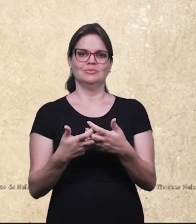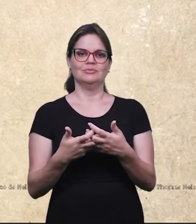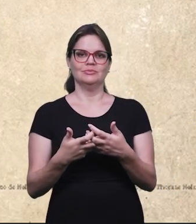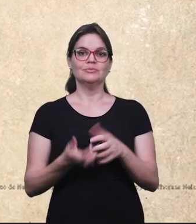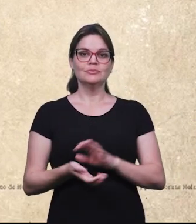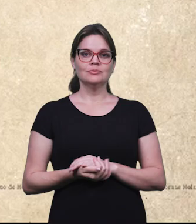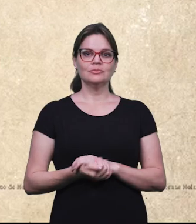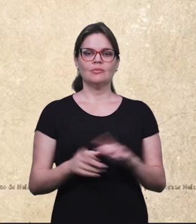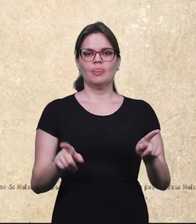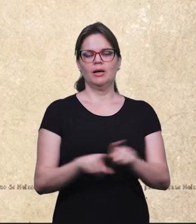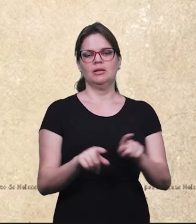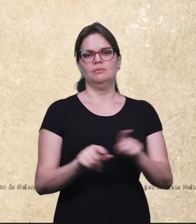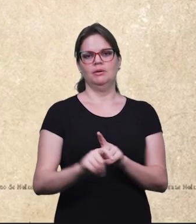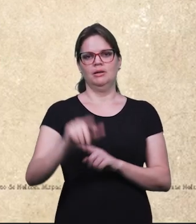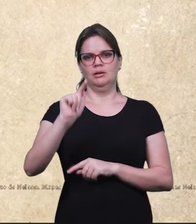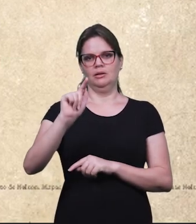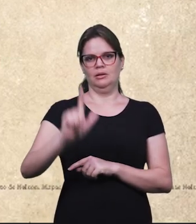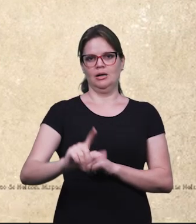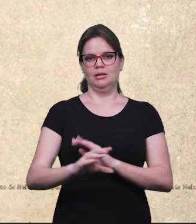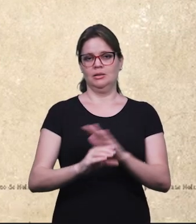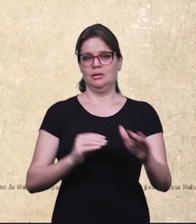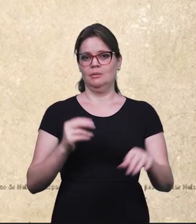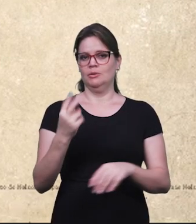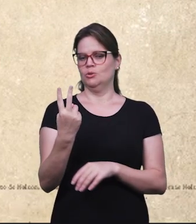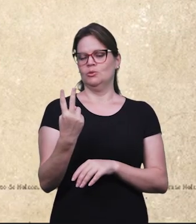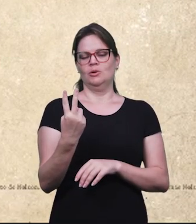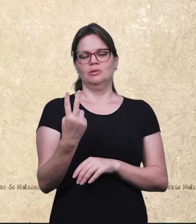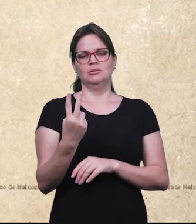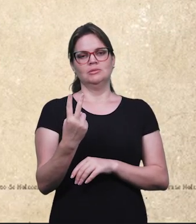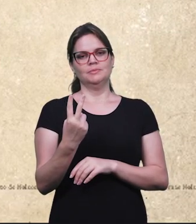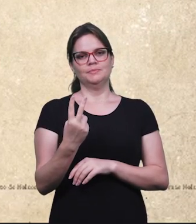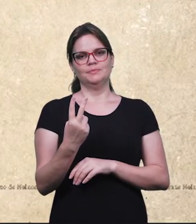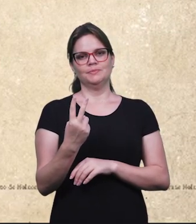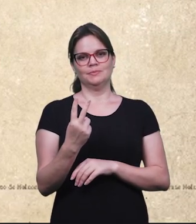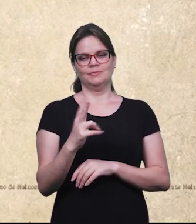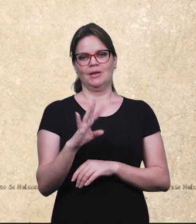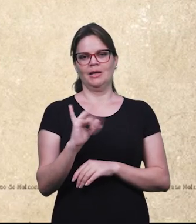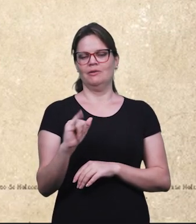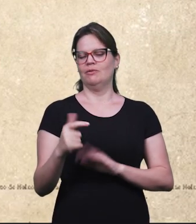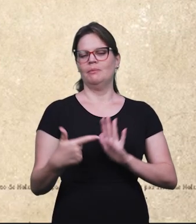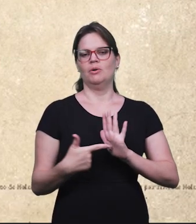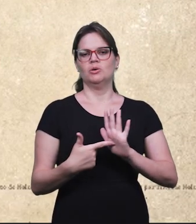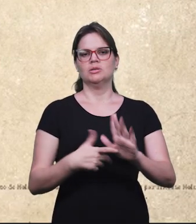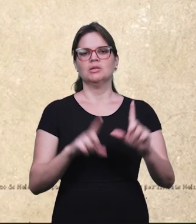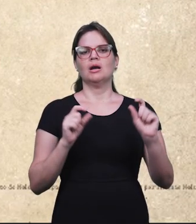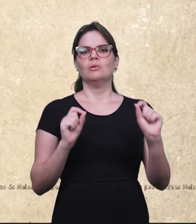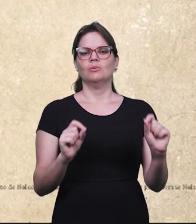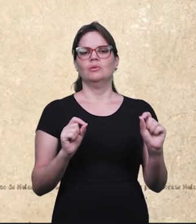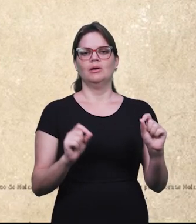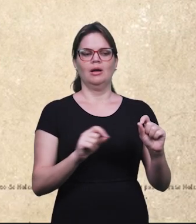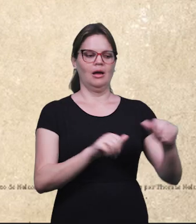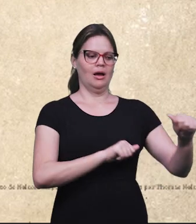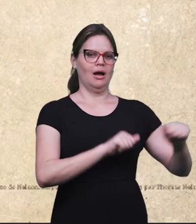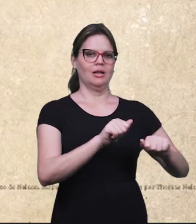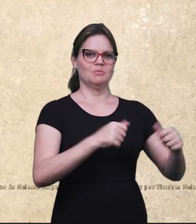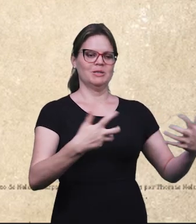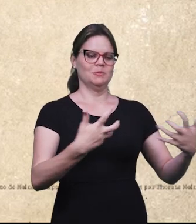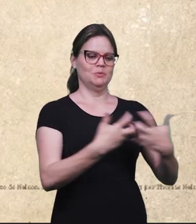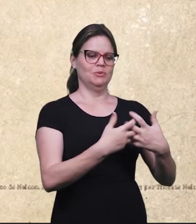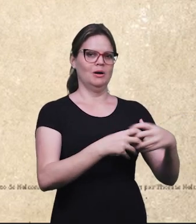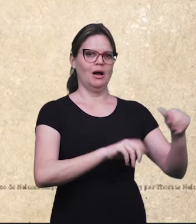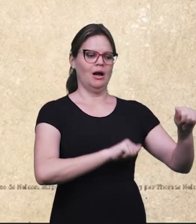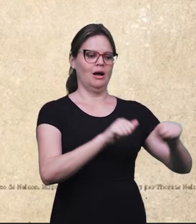Atos no capítulo 15, no Concílio de Jerusalém. Então, Paulo ele vai usar, não é,